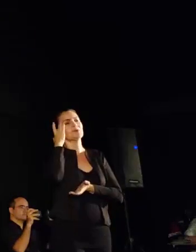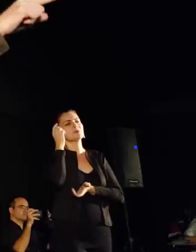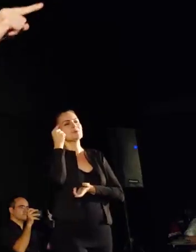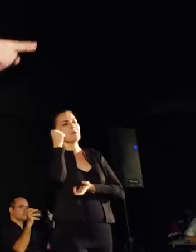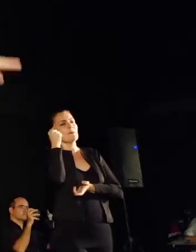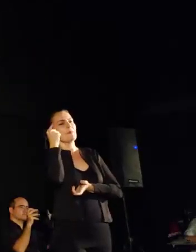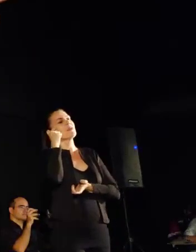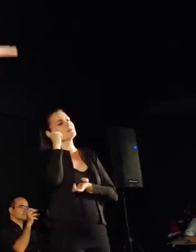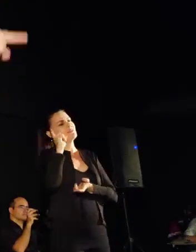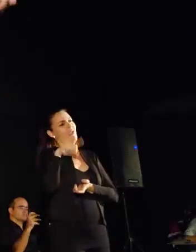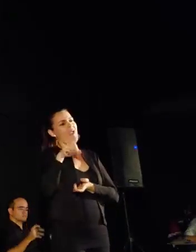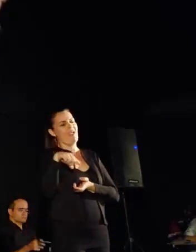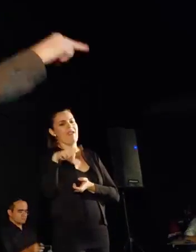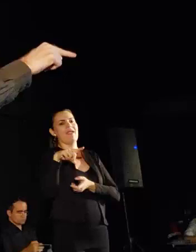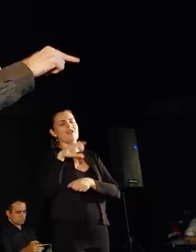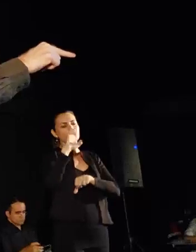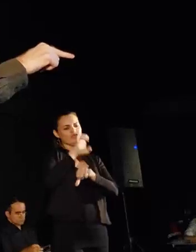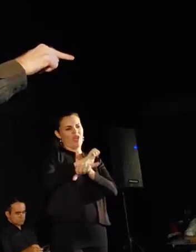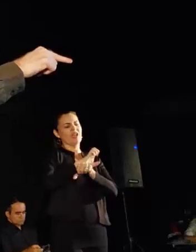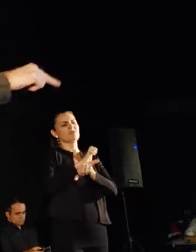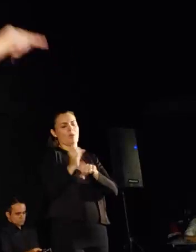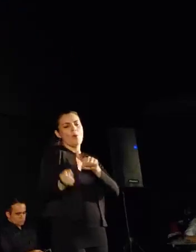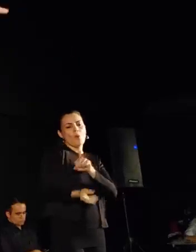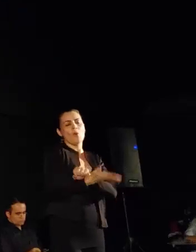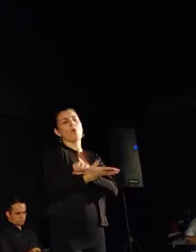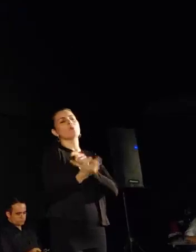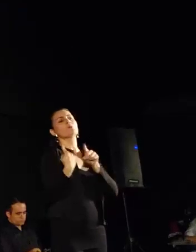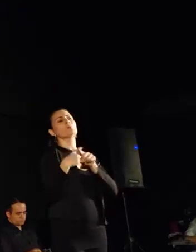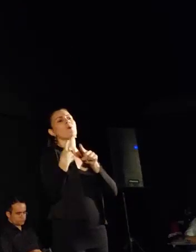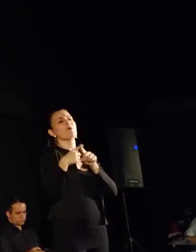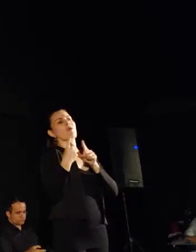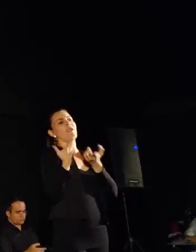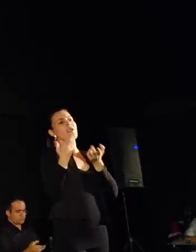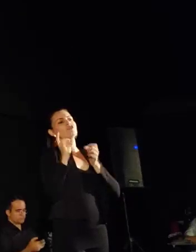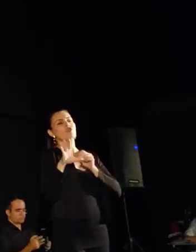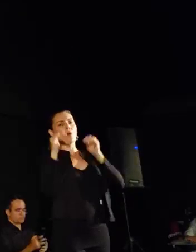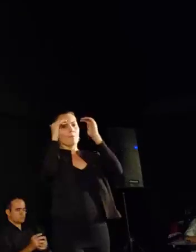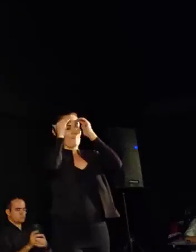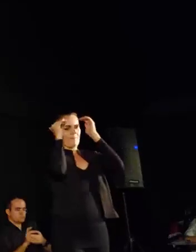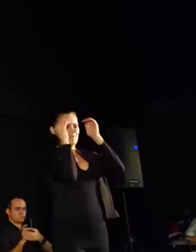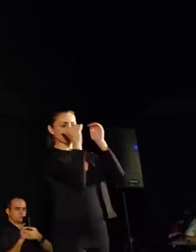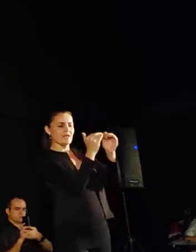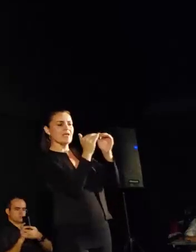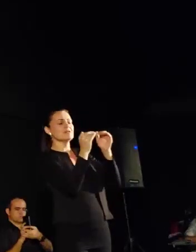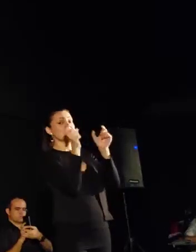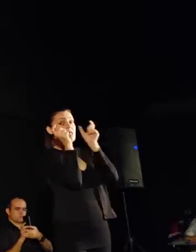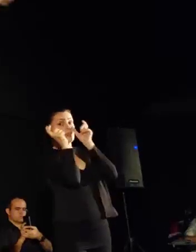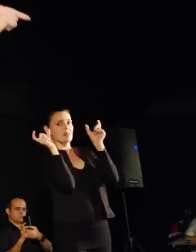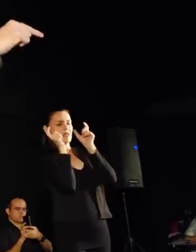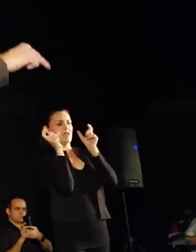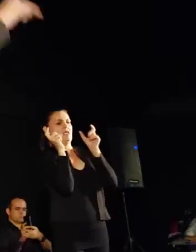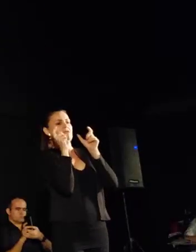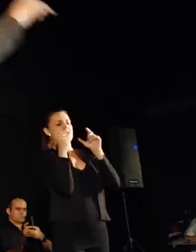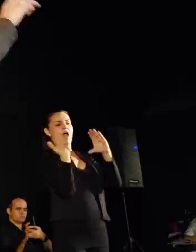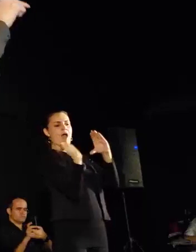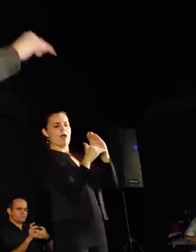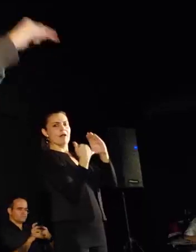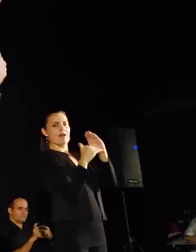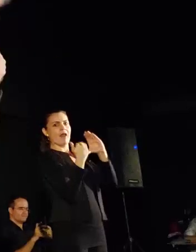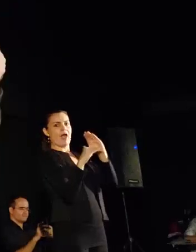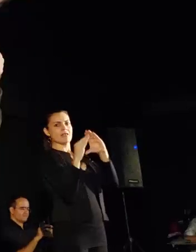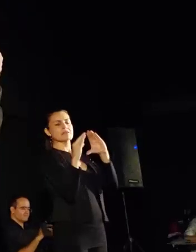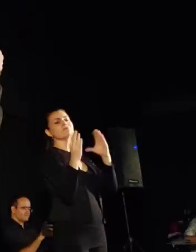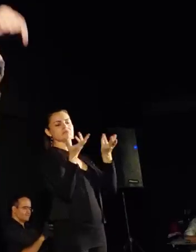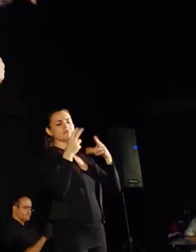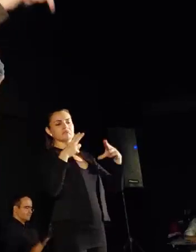brasileiro é corrupto. Por quê? Porque é um Estado privado. Porque é um Estado que obedece a interesses de classes privadas. Ele nunca foi público. Nunca nós